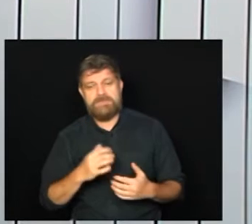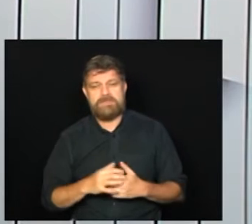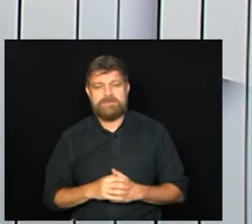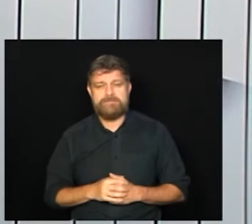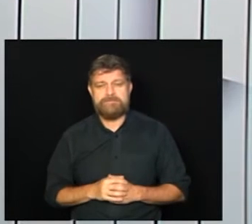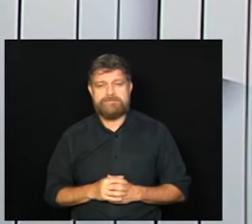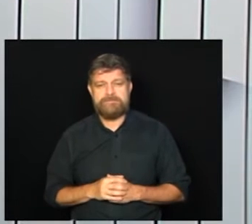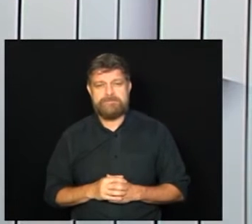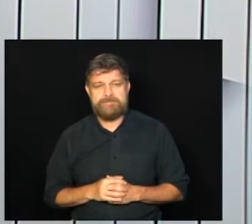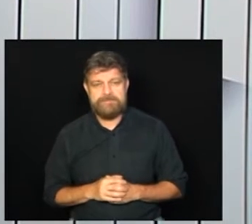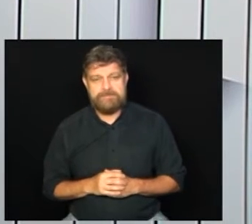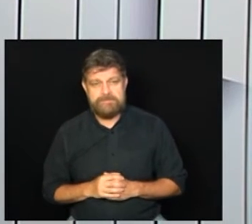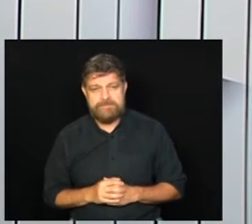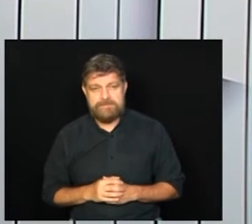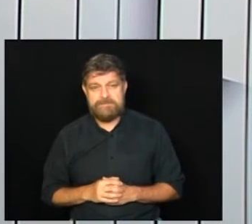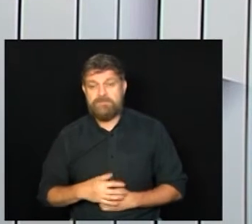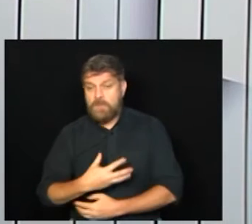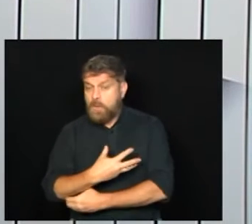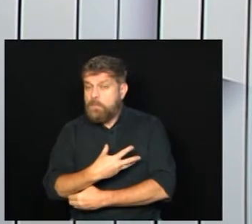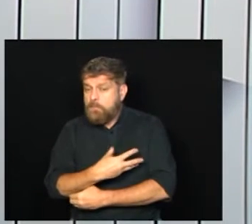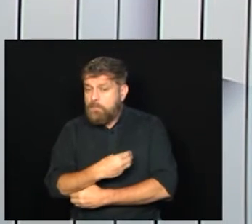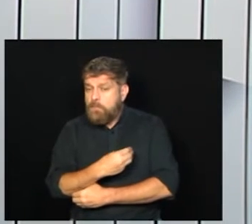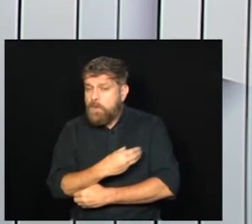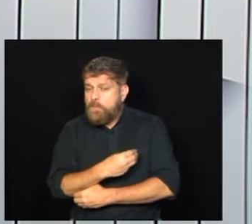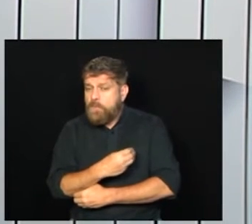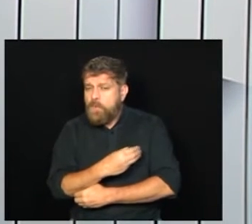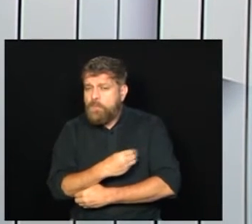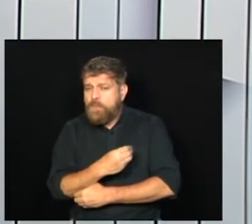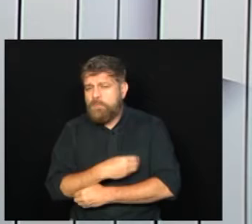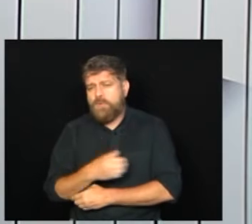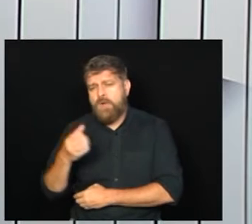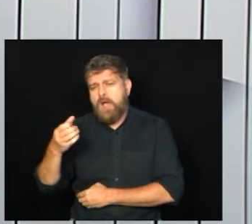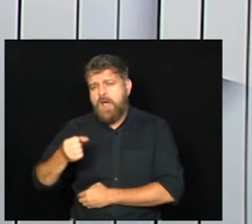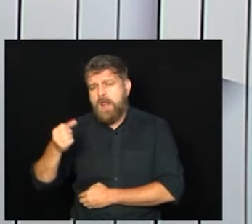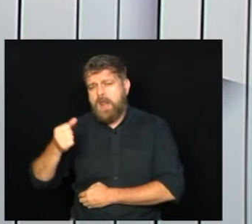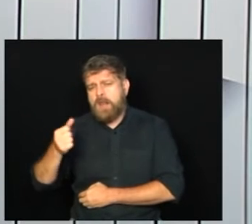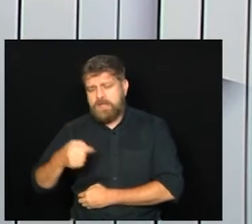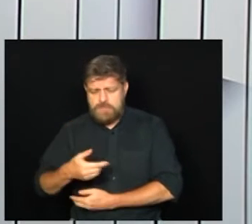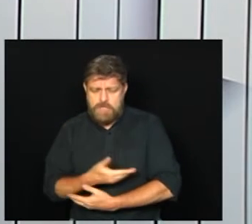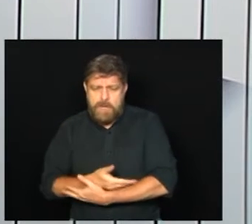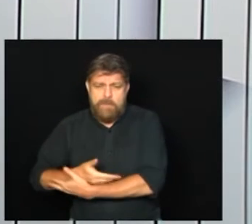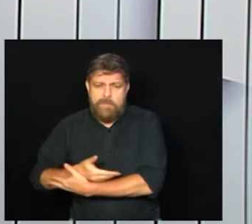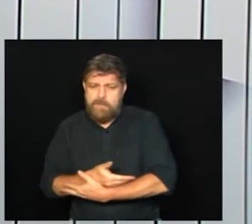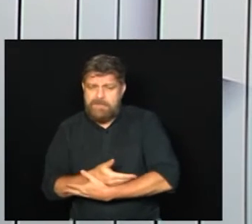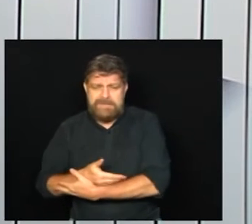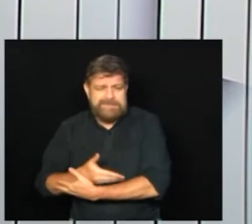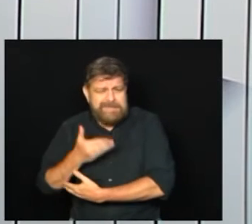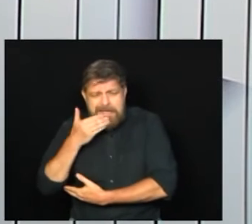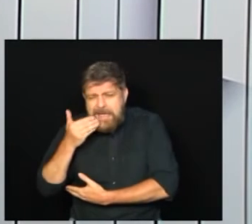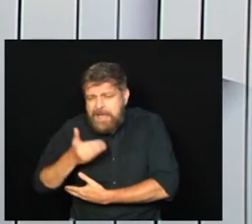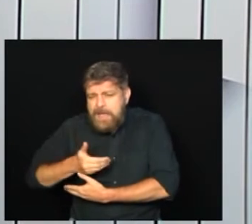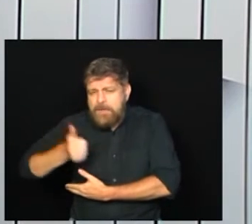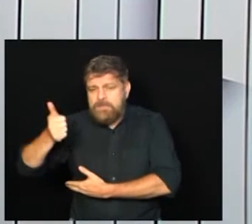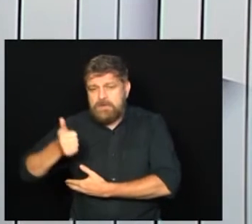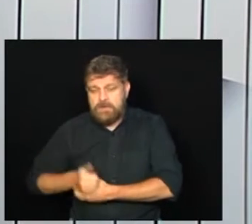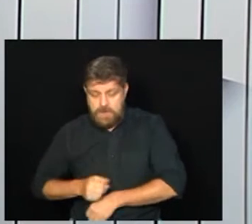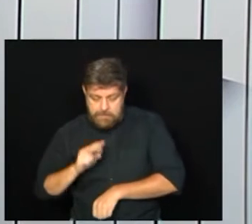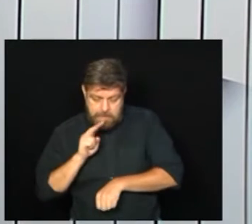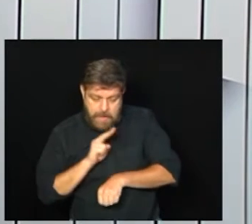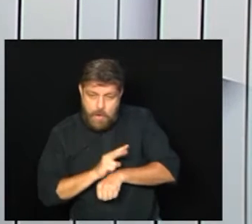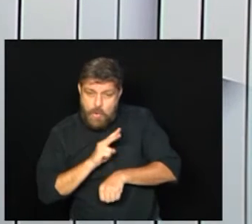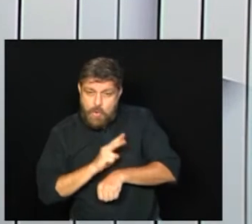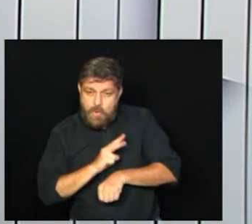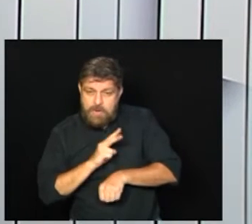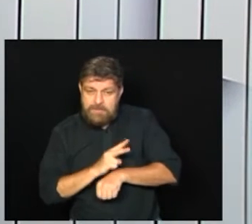Campinas. O leite materno é a melhor fonte de nutrição para bebês e a forma de proteção